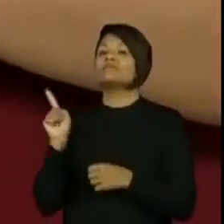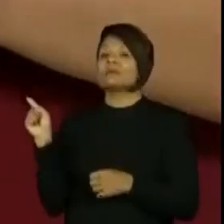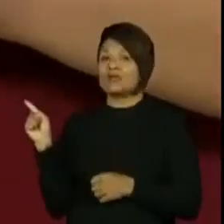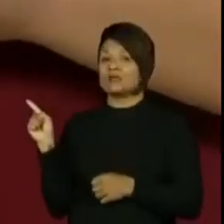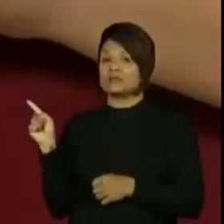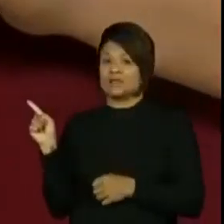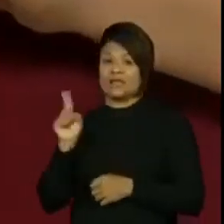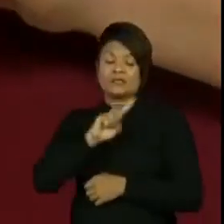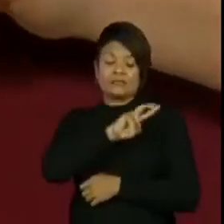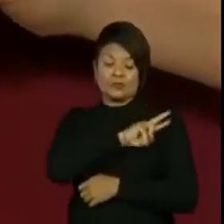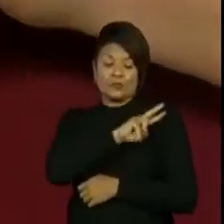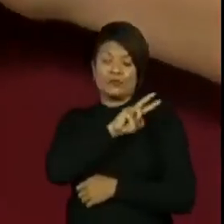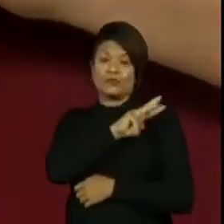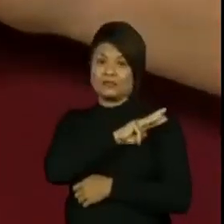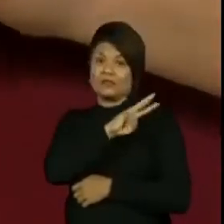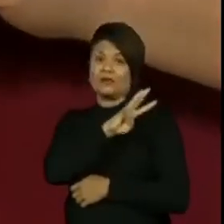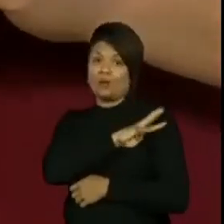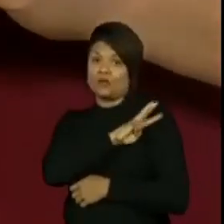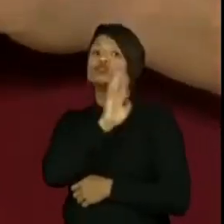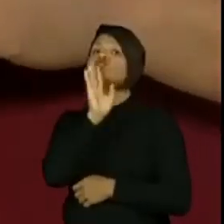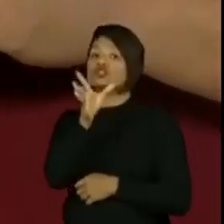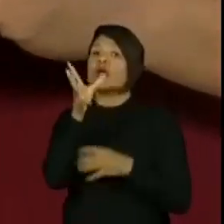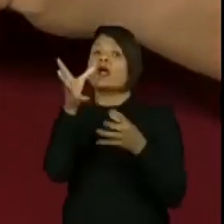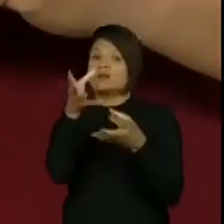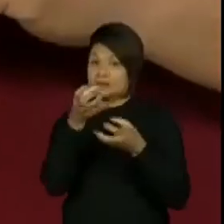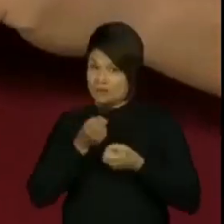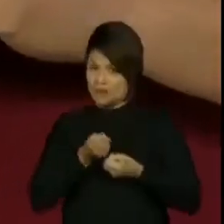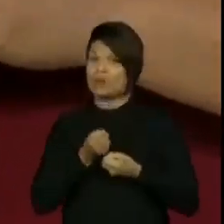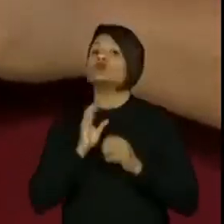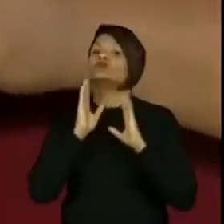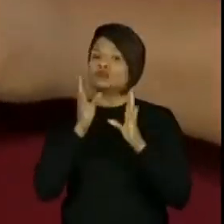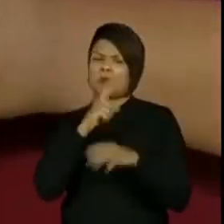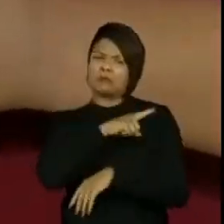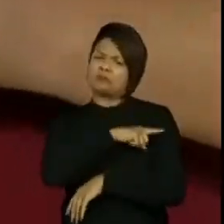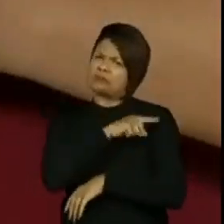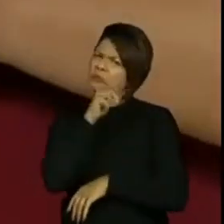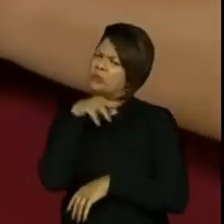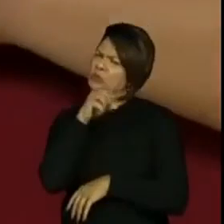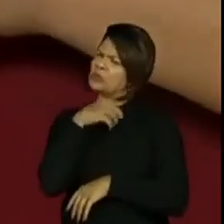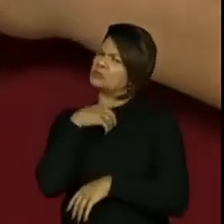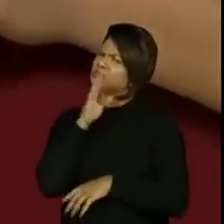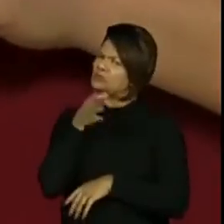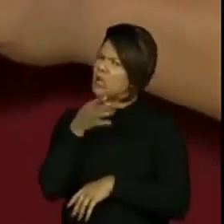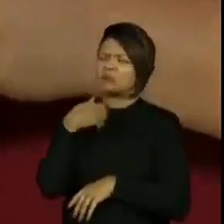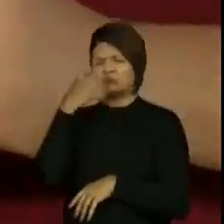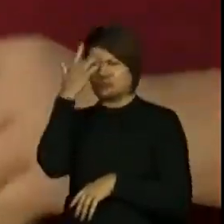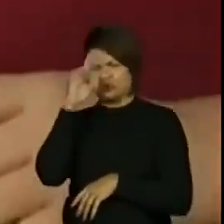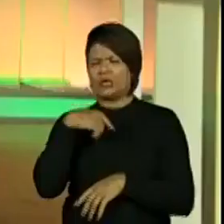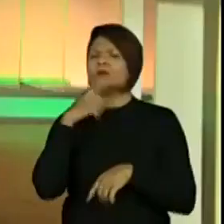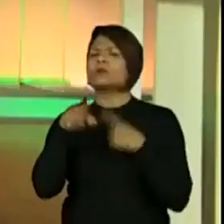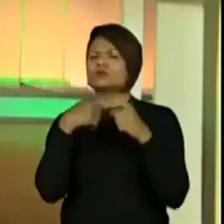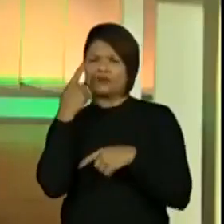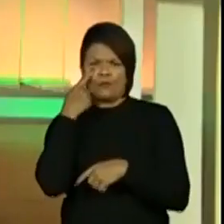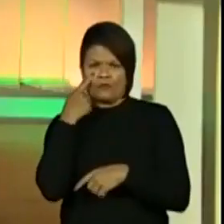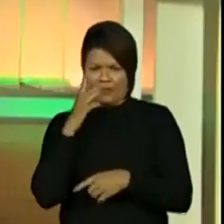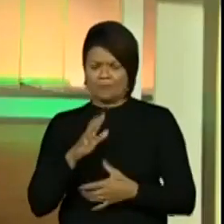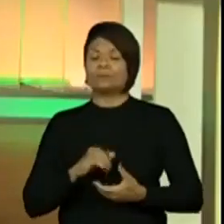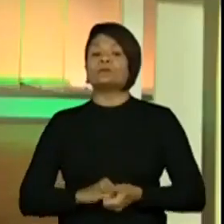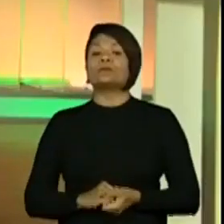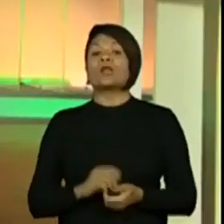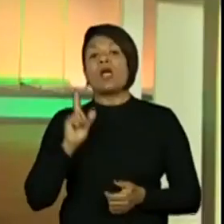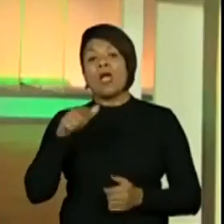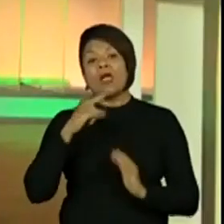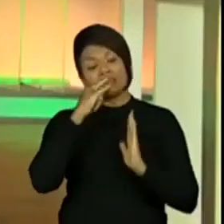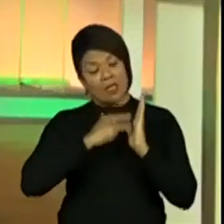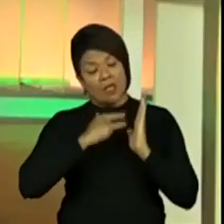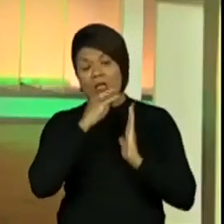segundo, terceiro, quarto, quinto ano, já receberam. Eu não sei se esse ano, no primeiro ano, já recebeu, depois eu me certifico, tá? Que é o livro de textos